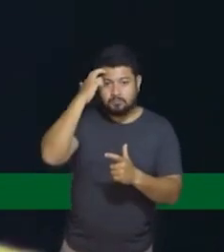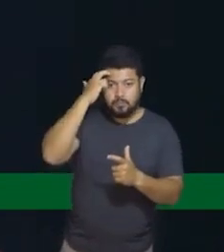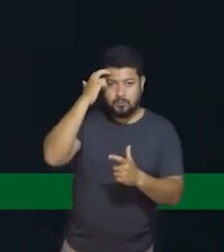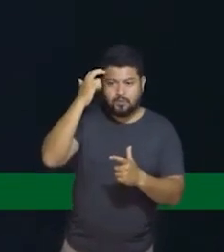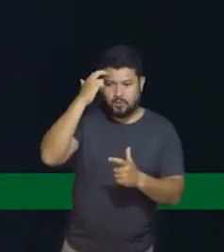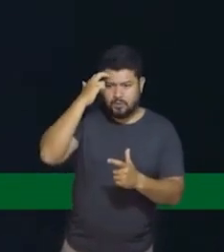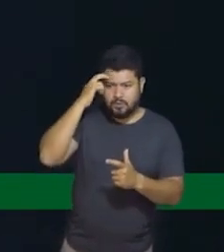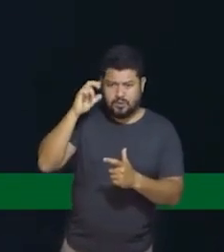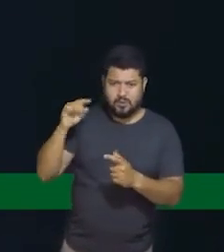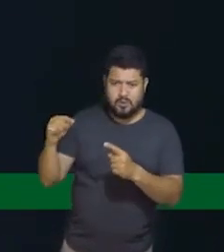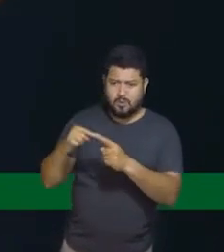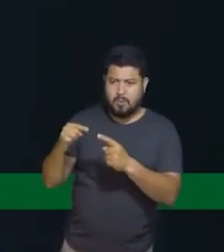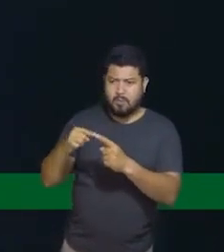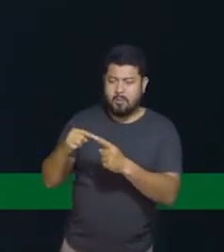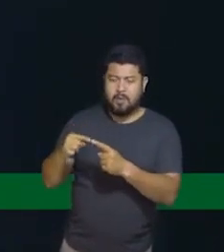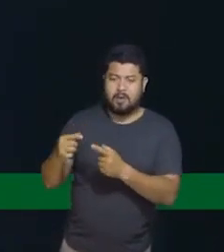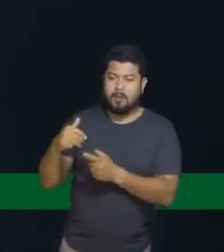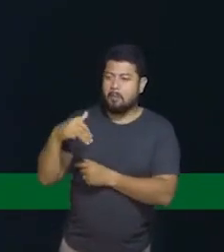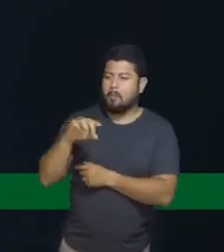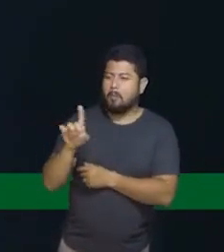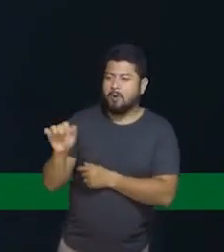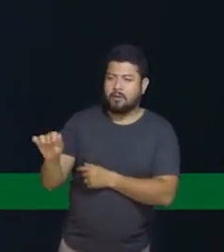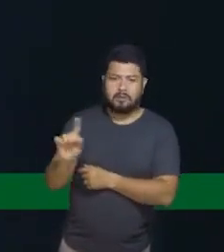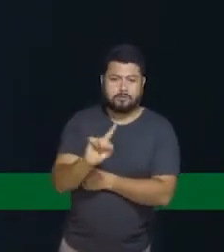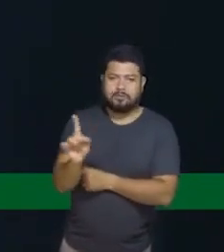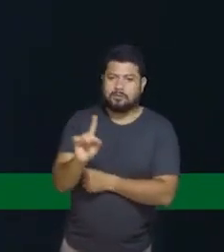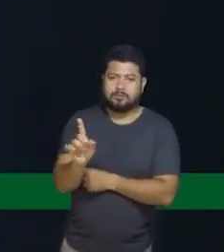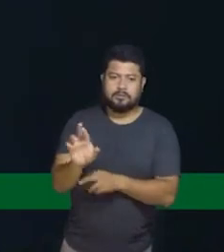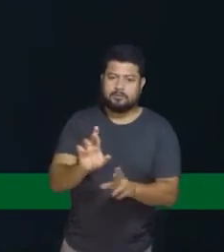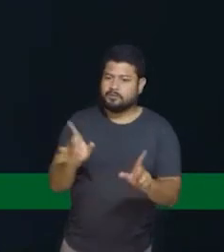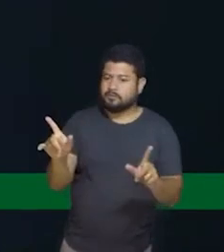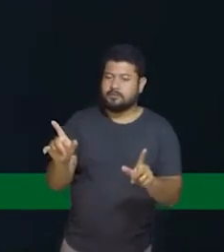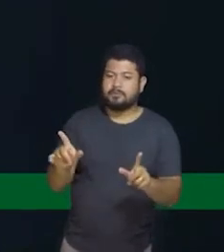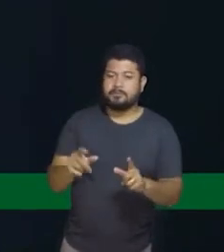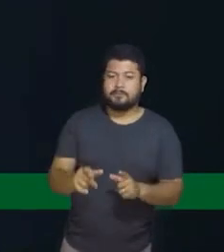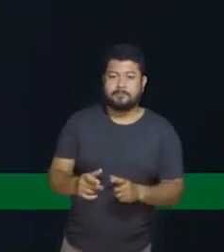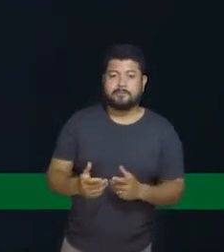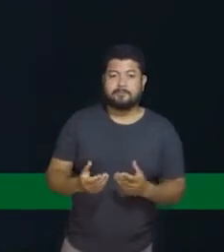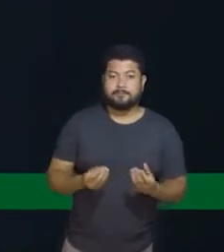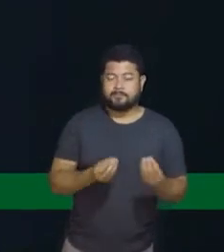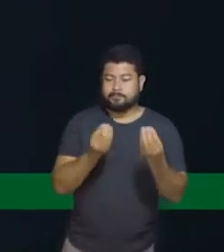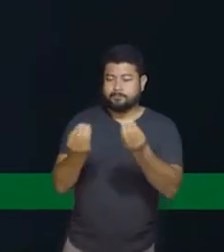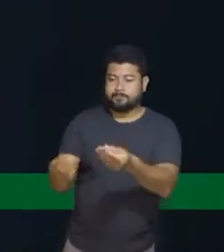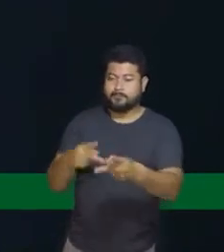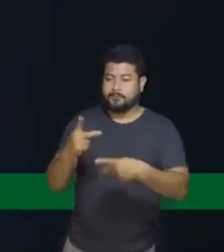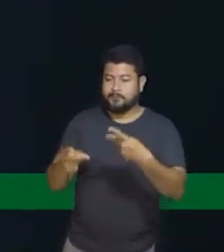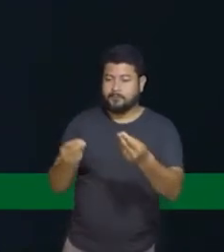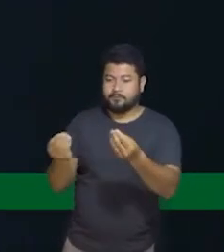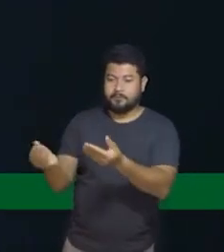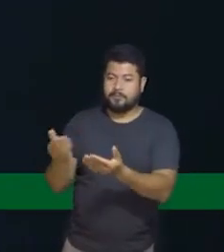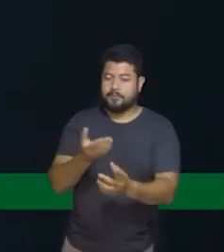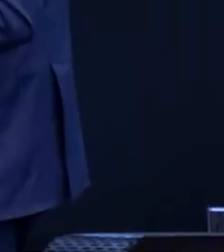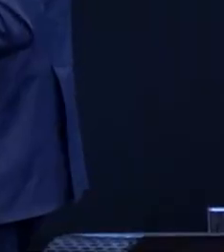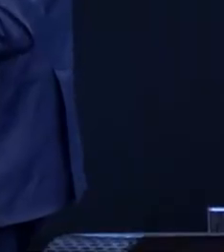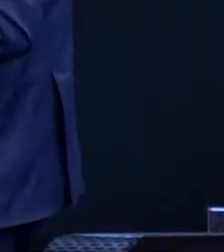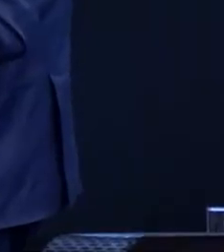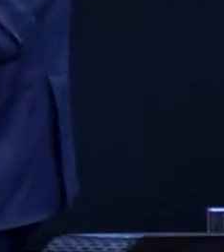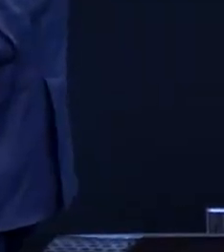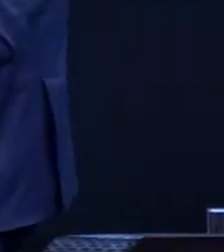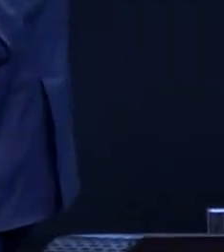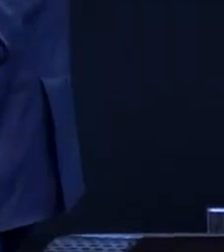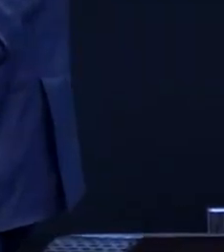E a gente tem uma lembrança aqui para passar as mãos do senhor deputado e também os demais amigos após. Obrigado.